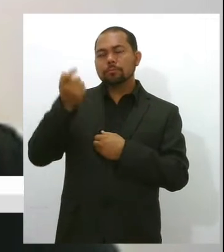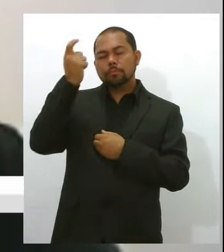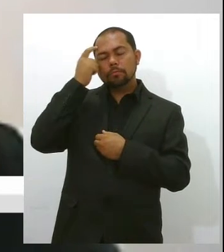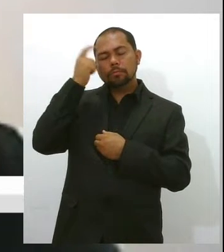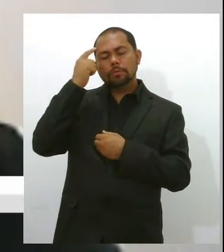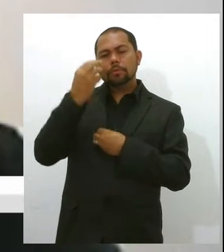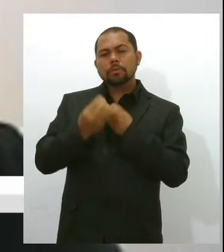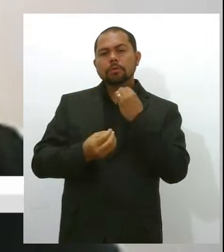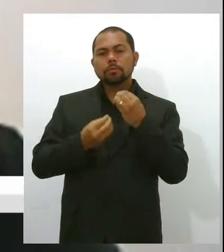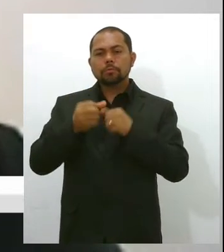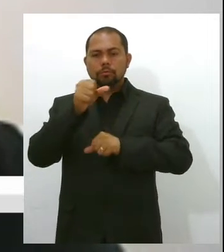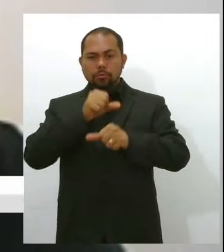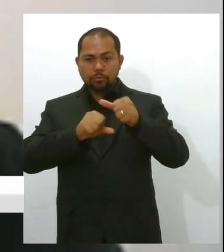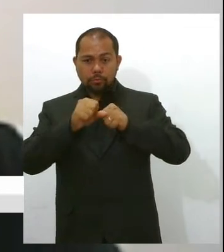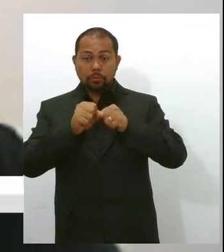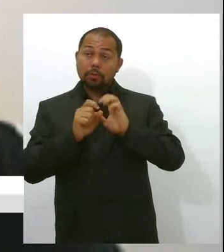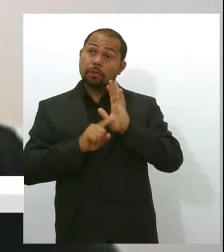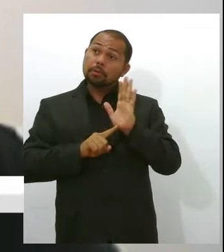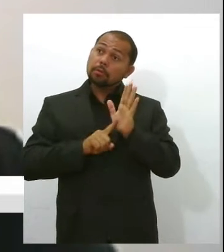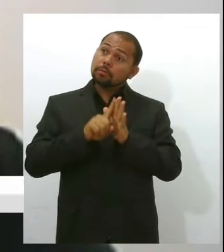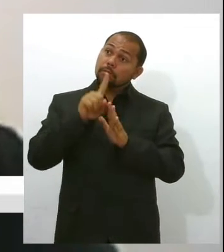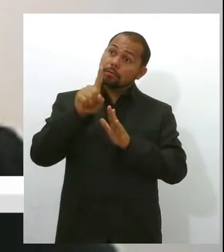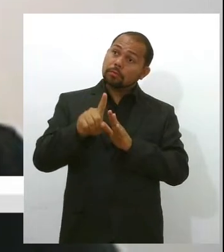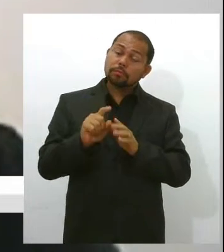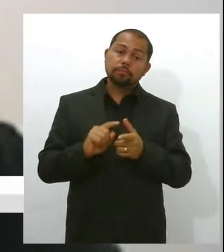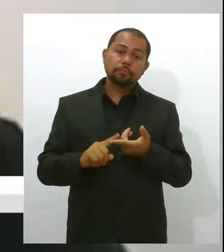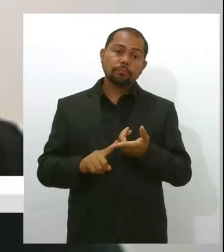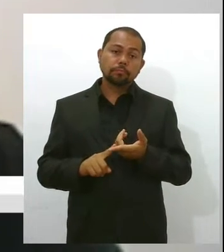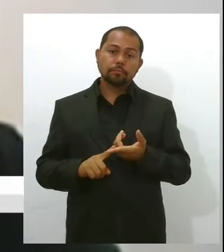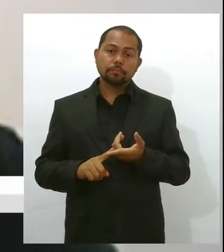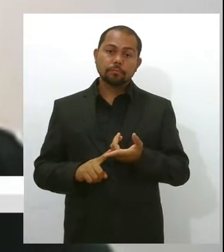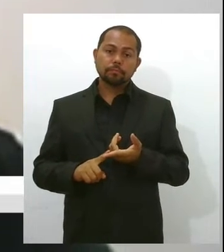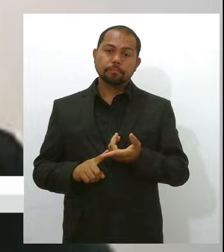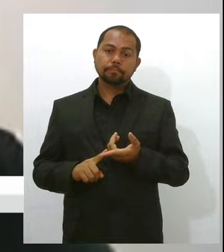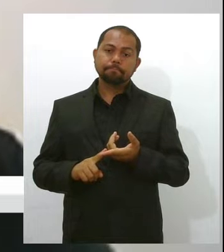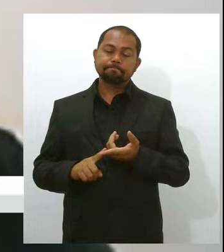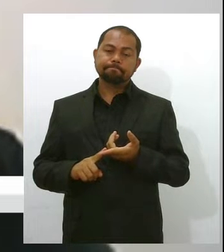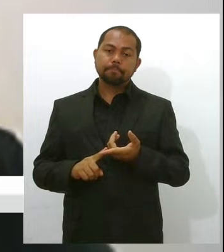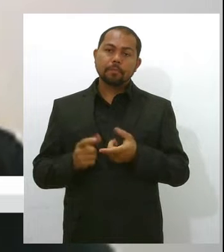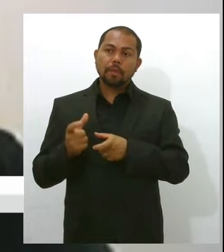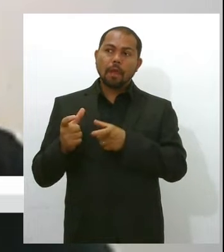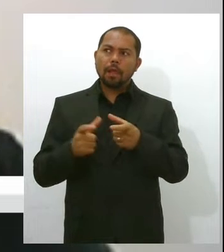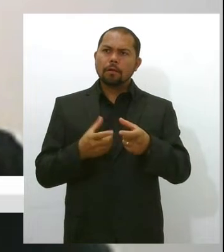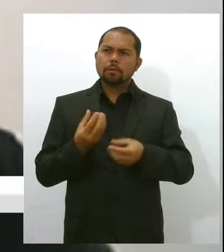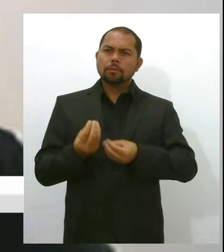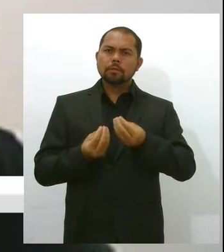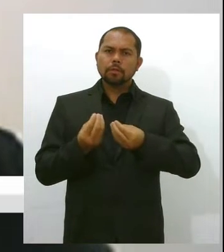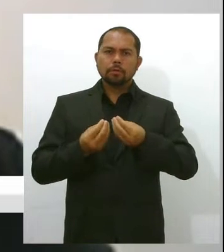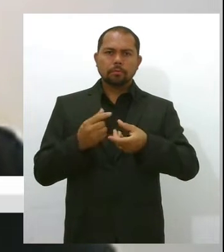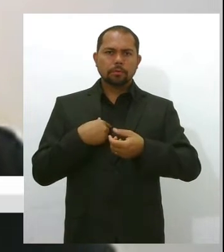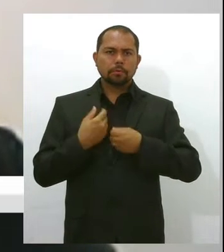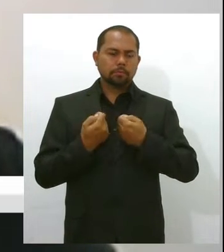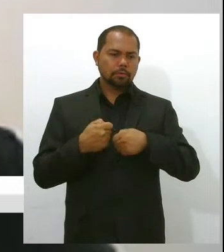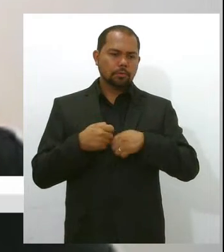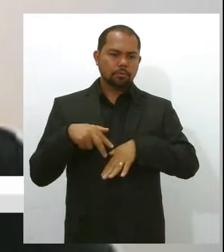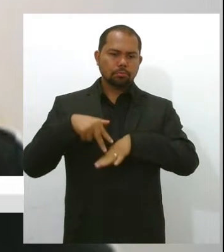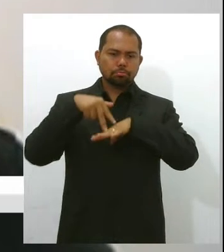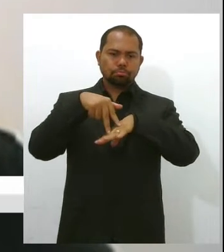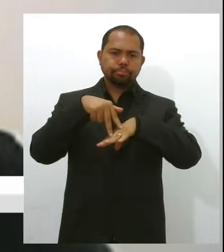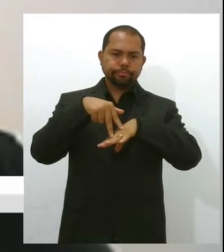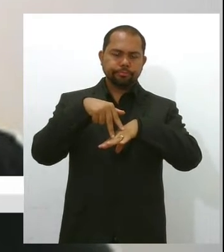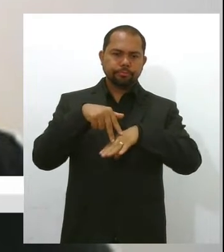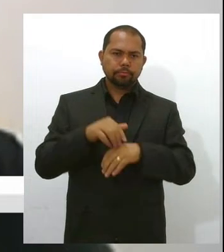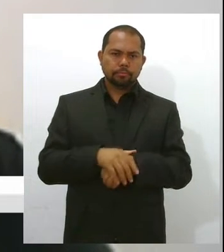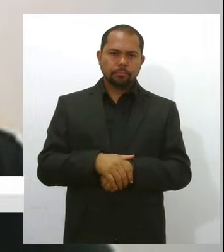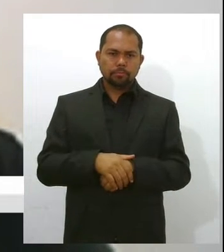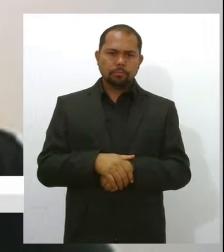questionar, pensar onde a gente deveria, como a gente deveria se colocar, né, pelo menos. Então, a influência, eu acho que vai